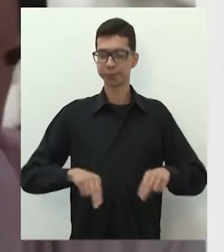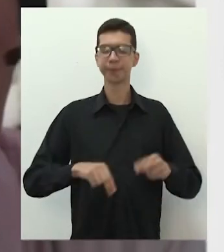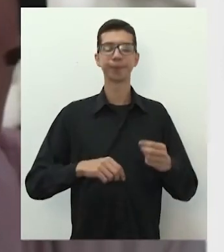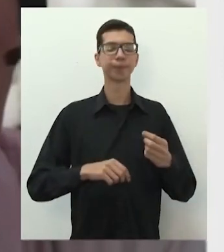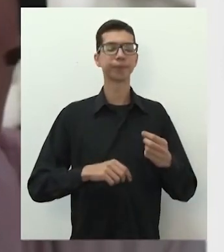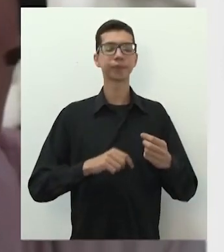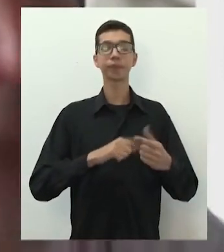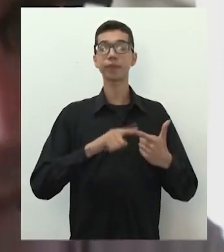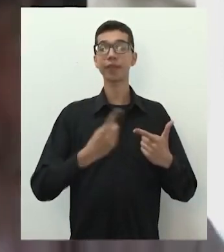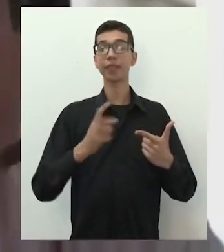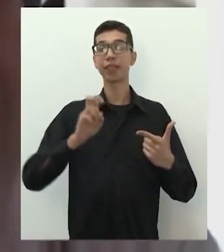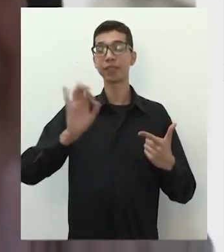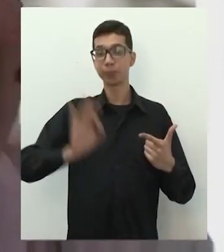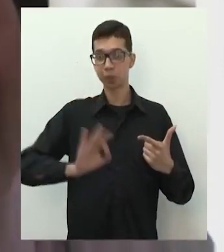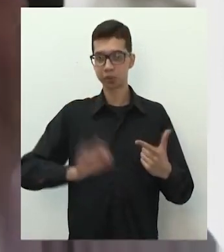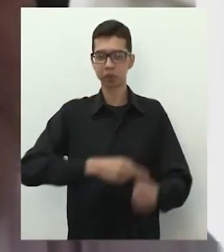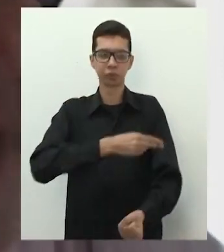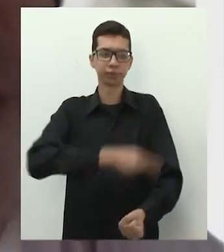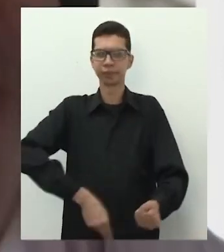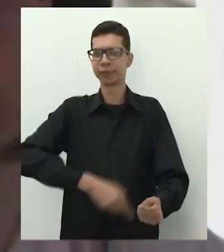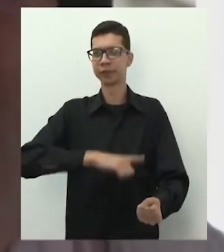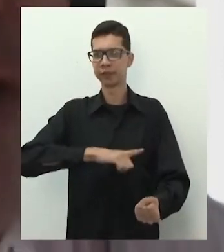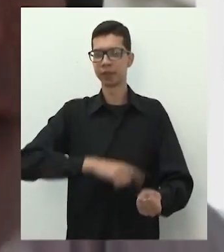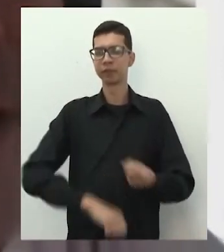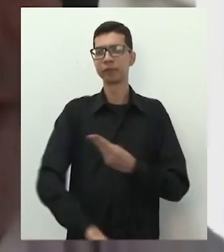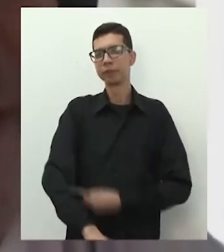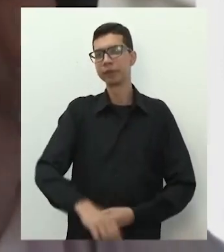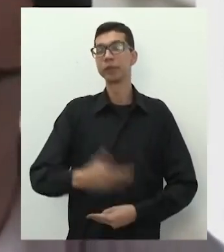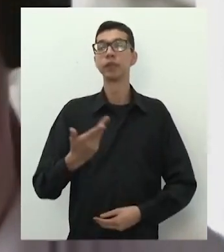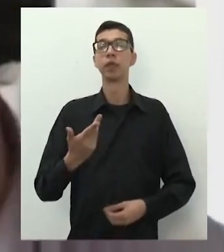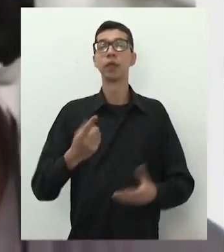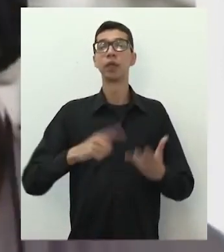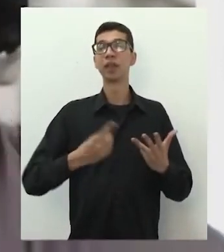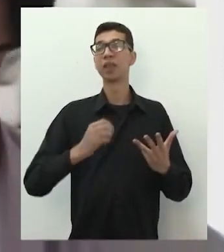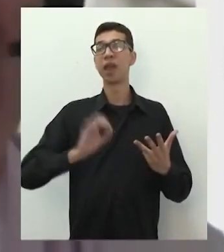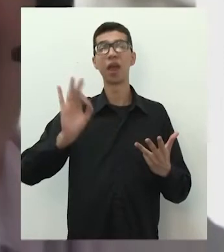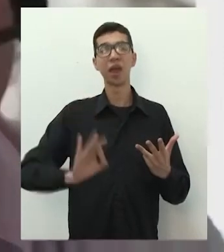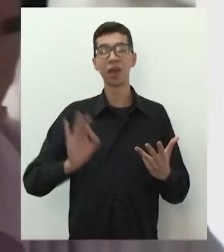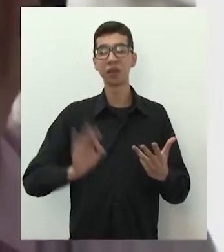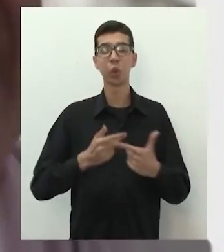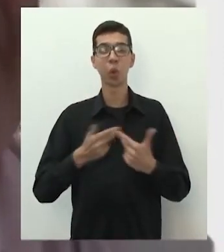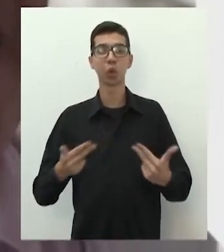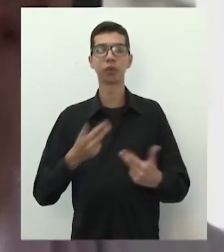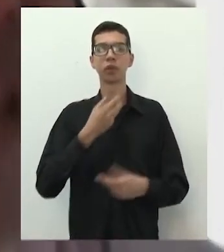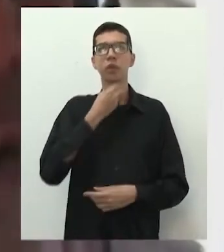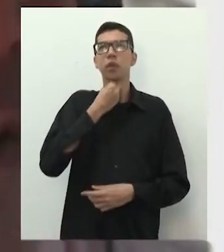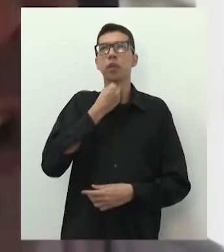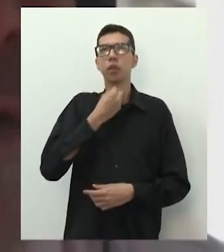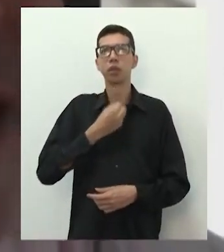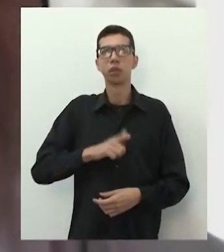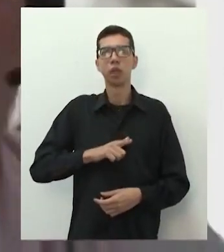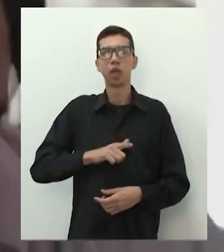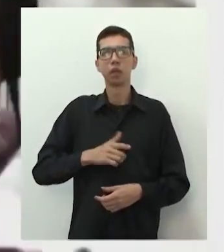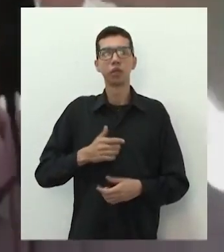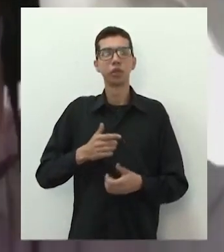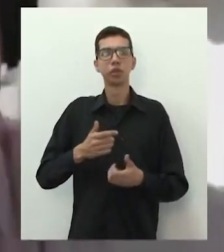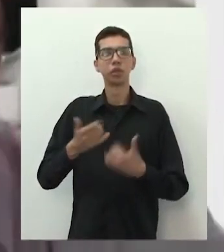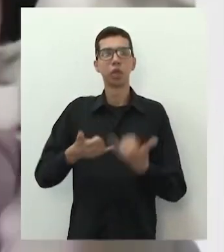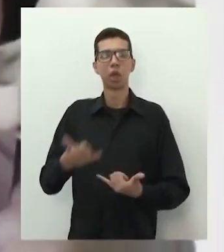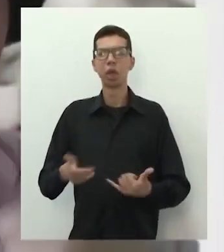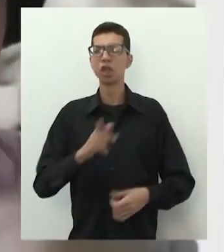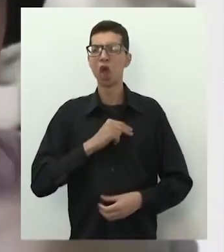Não consigo. Não. Até porque eu tenho noção do ridículo, né, Tânia? Jamais faria isso. Mas um moleque de 14, 15, 16